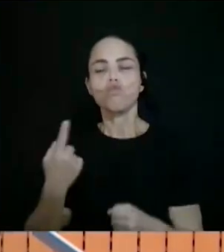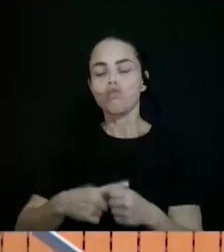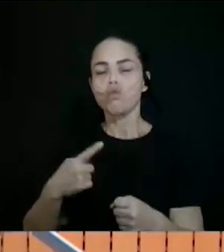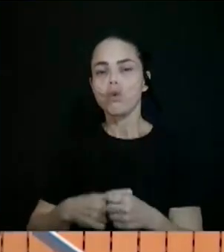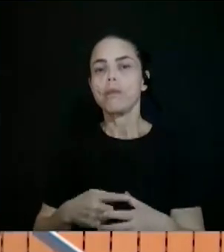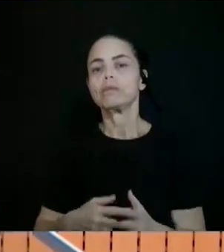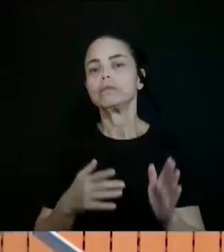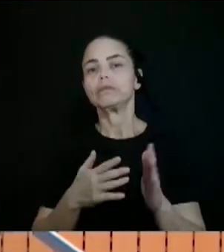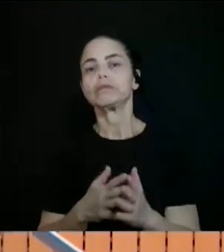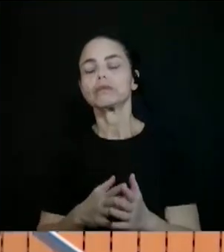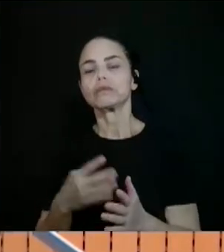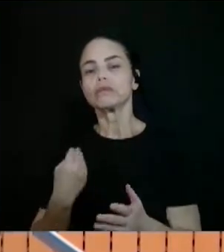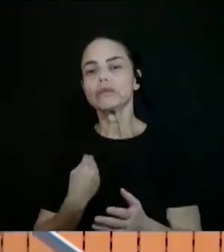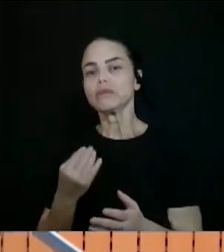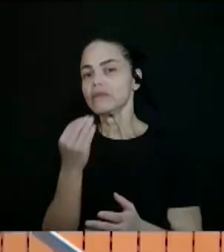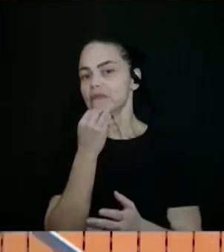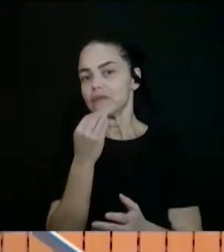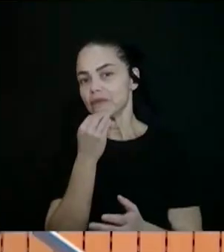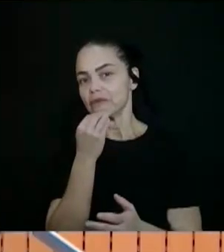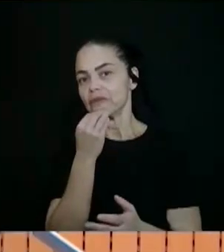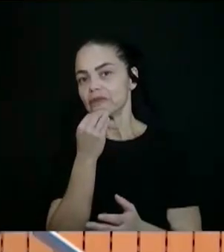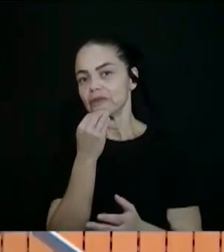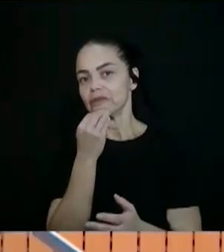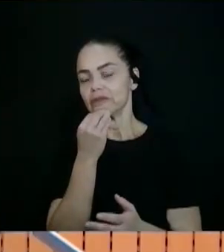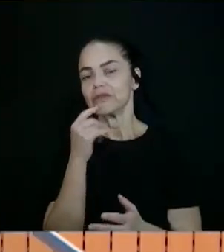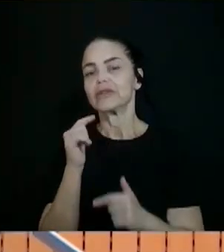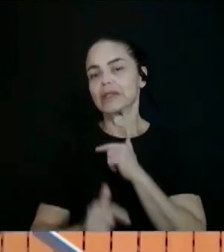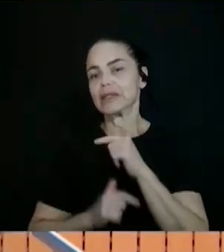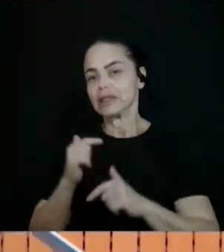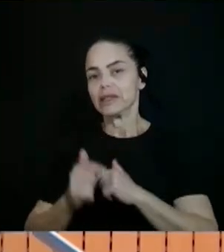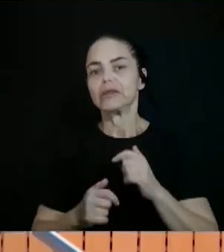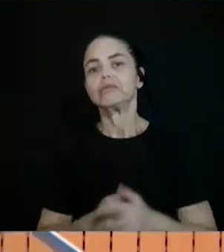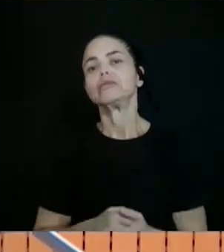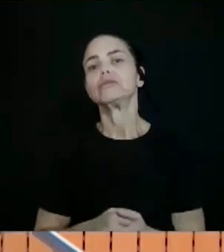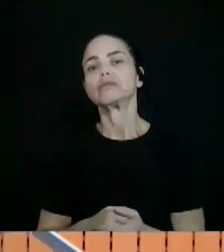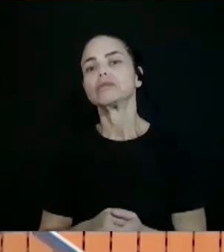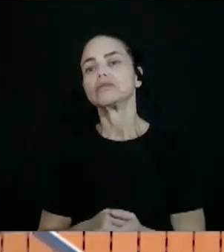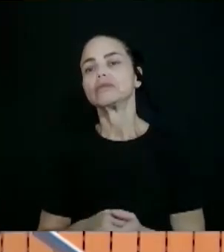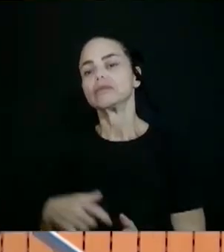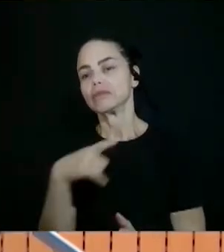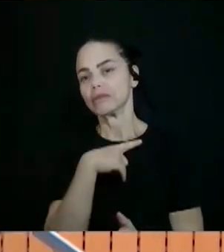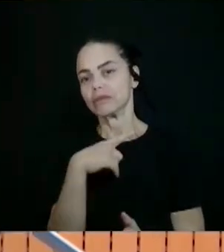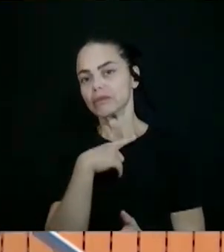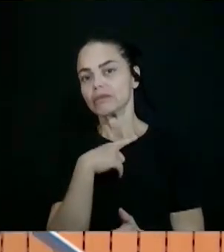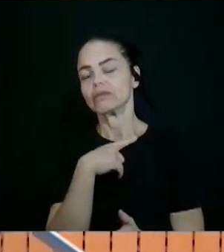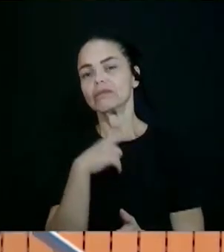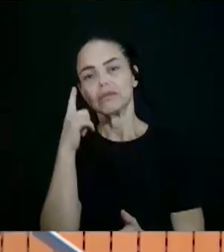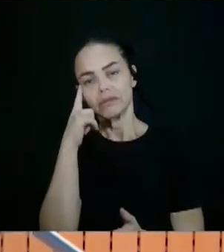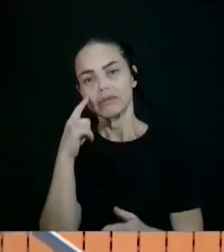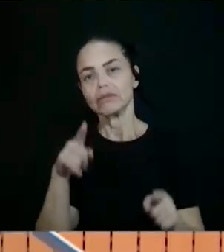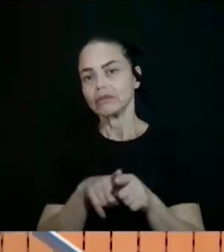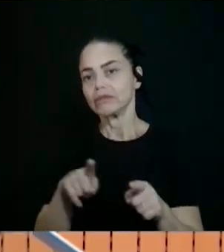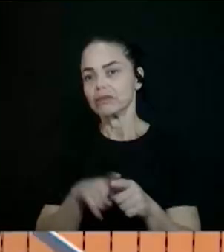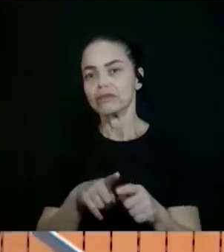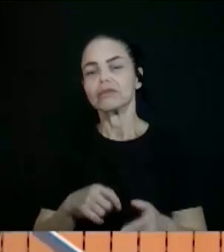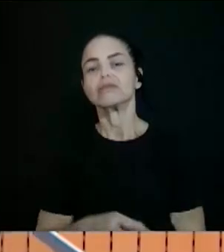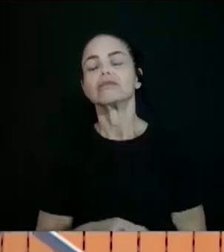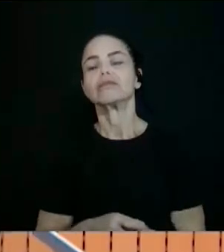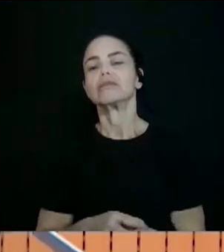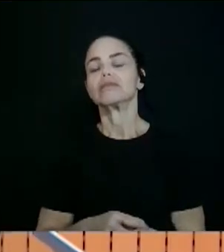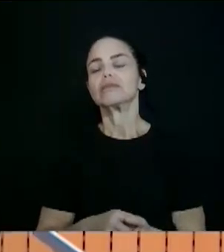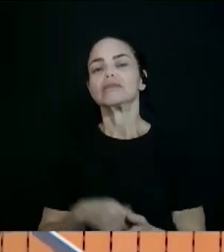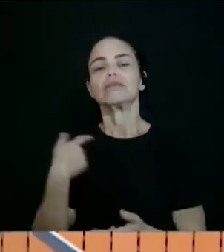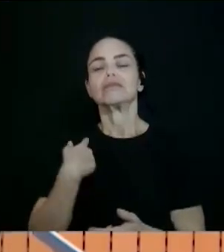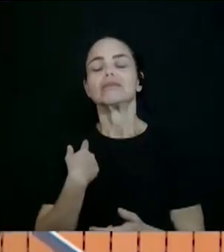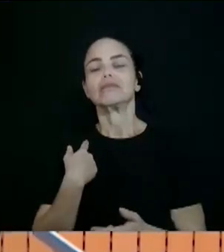a oportunidade de serviço. E isso temos, então, também o privilégio